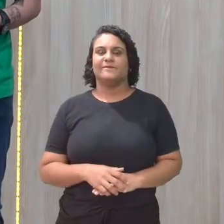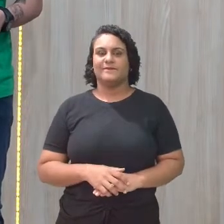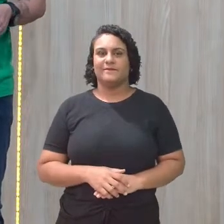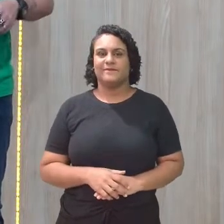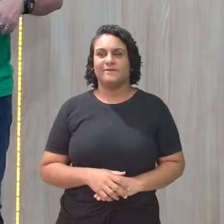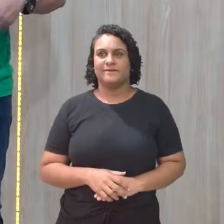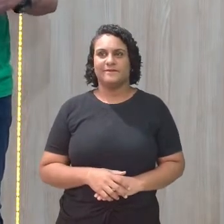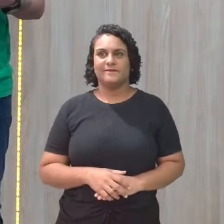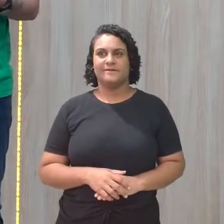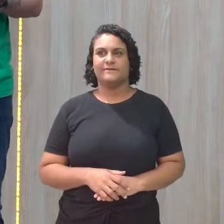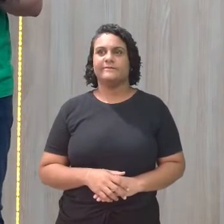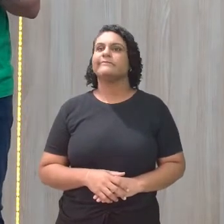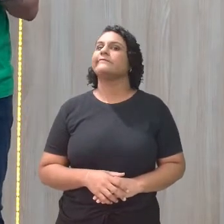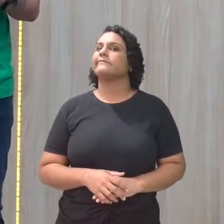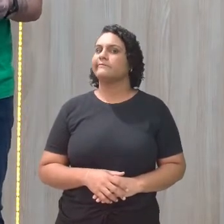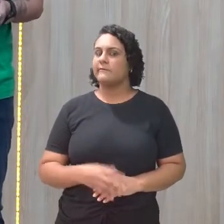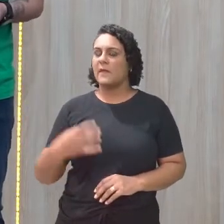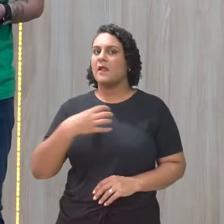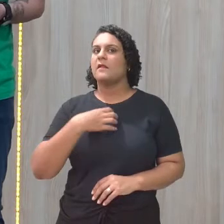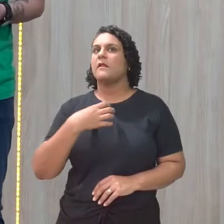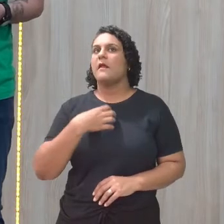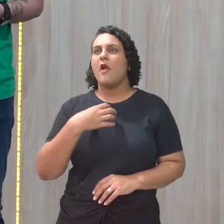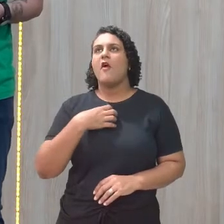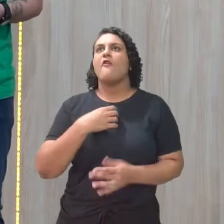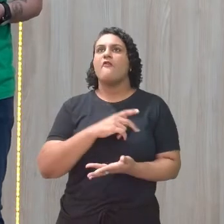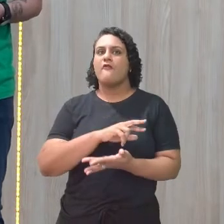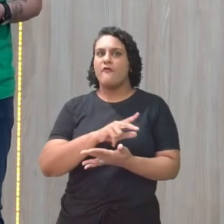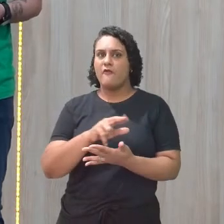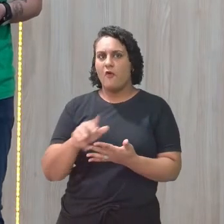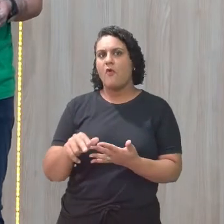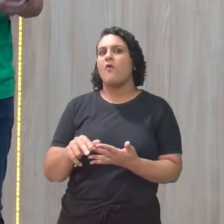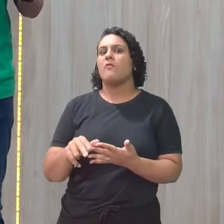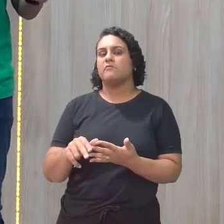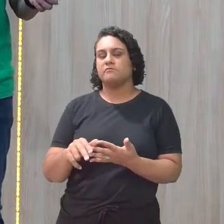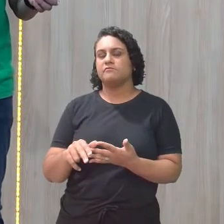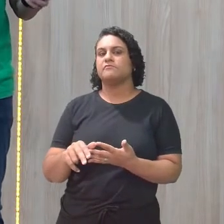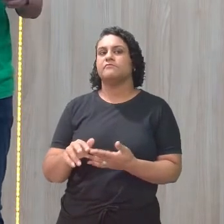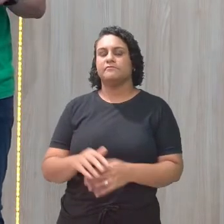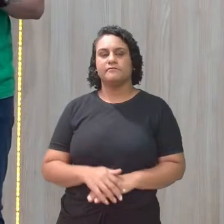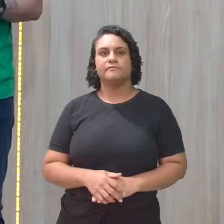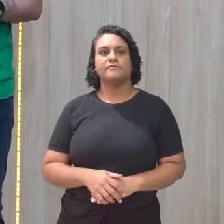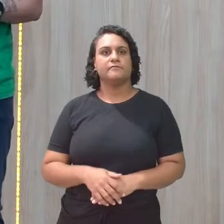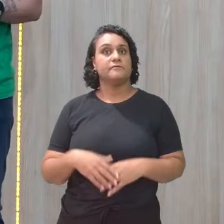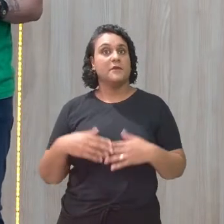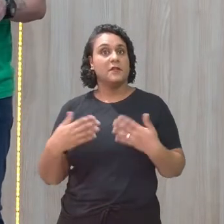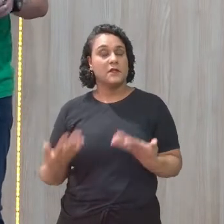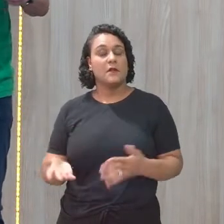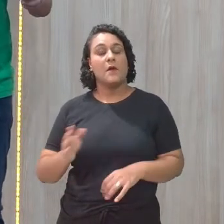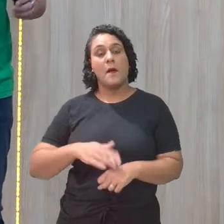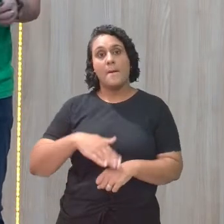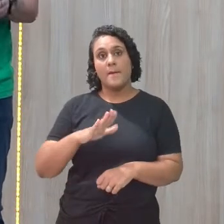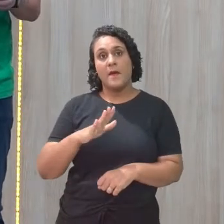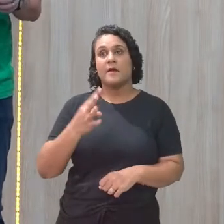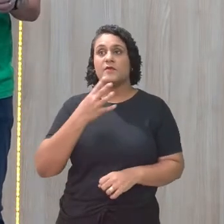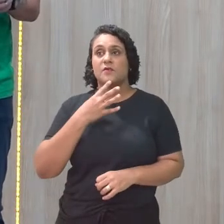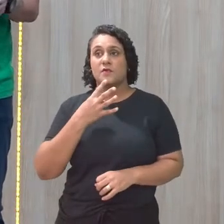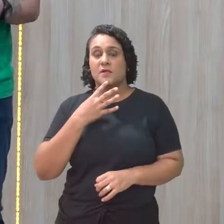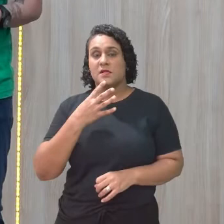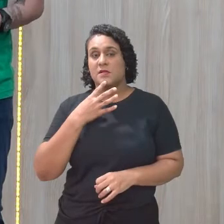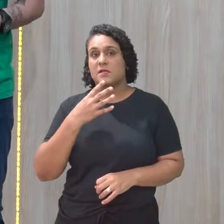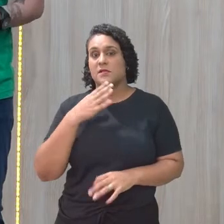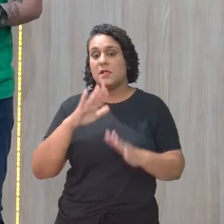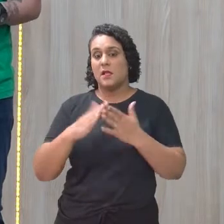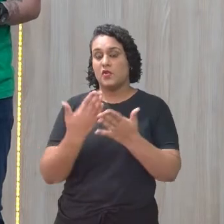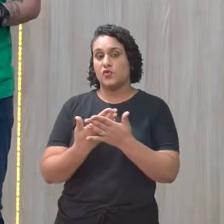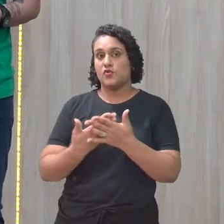tá certo? Existem maneiras de você fazer isso daí. Provavelmente a mais conhecida no universo escolar